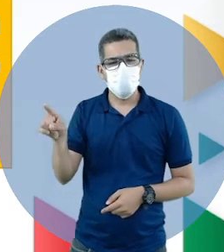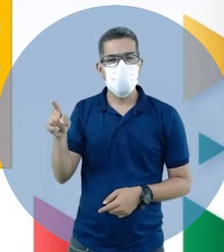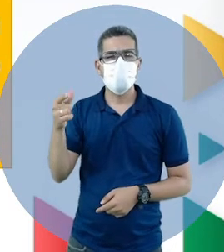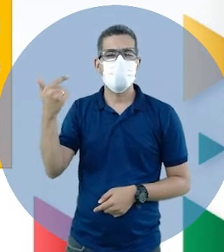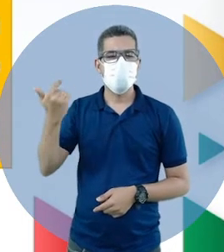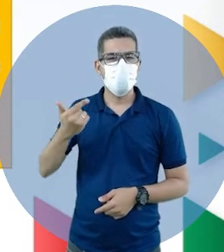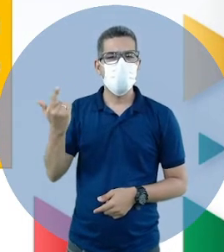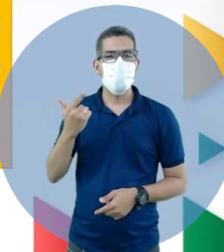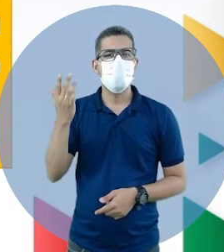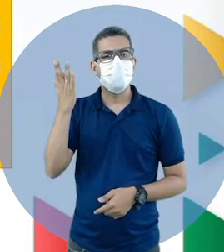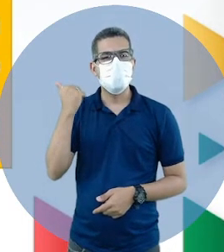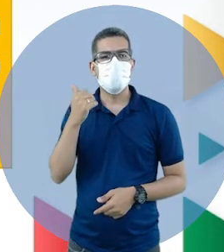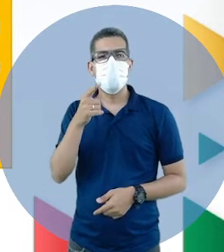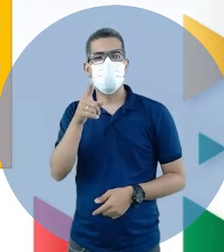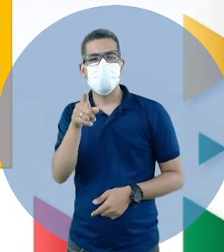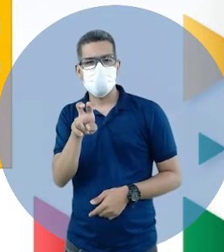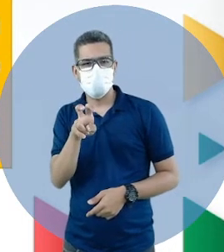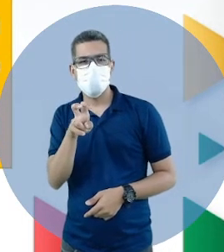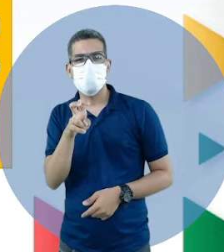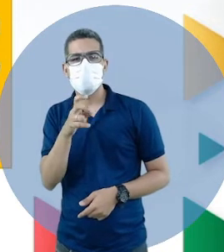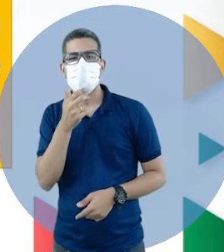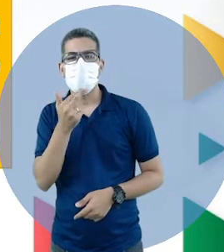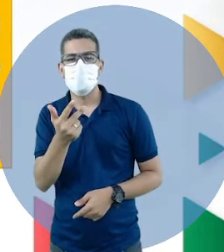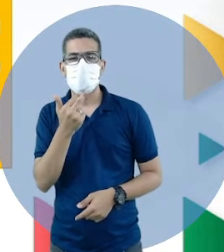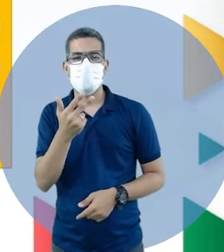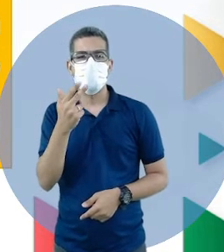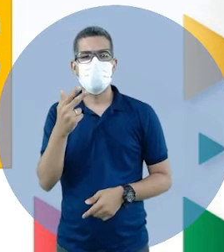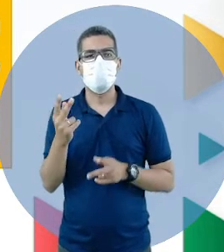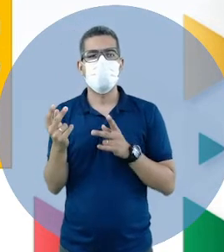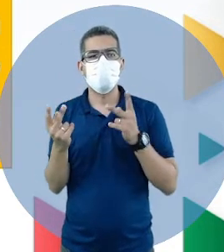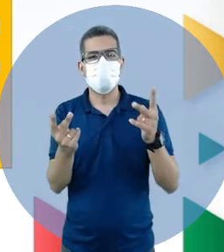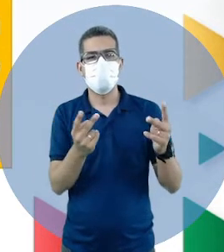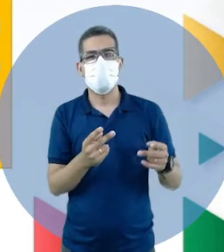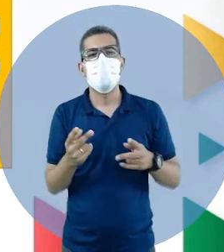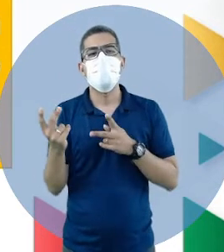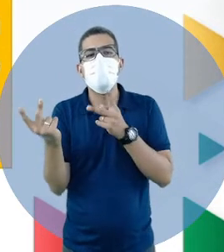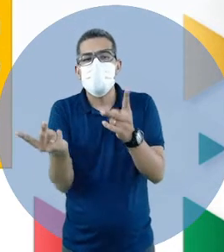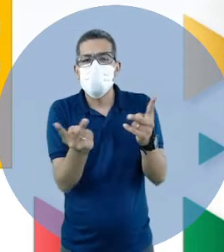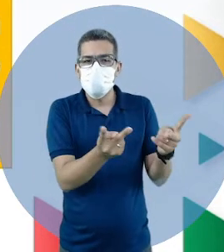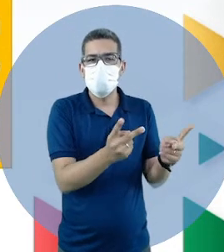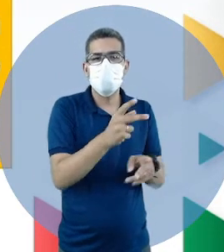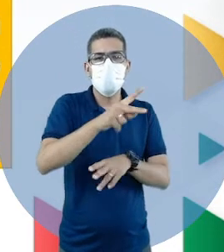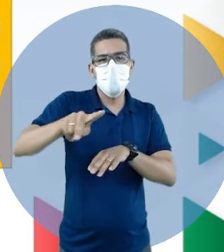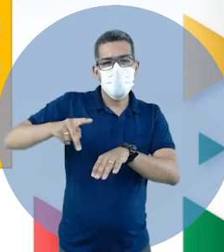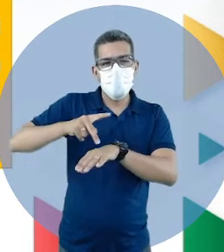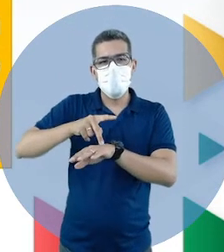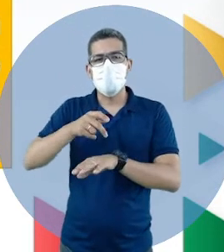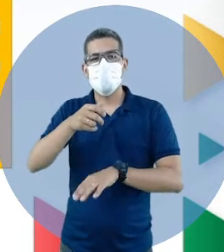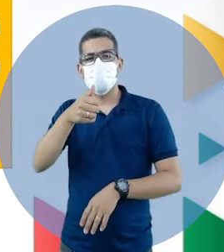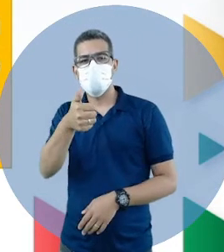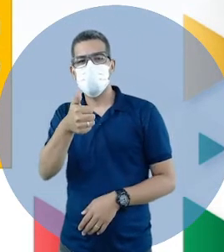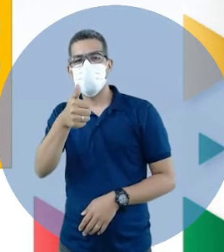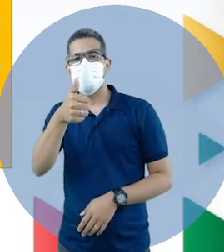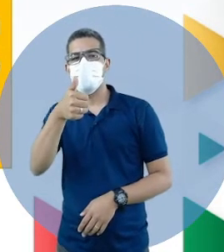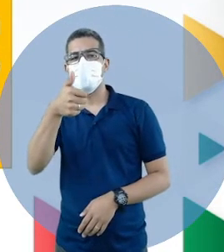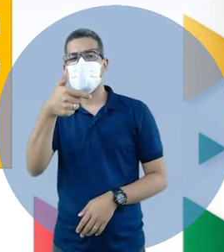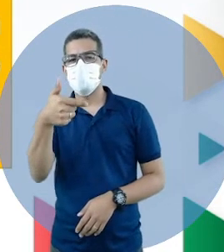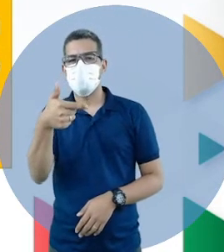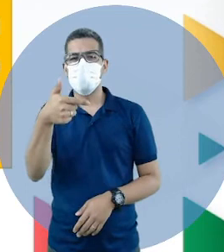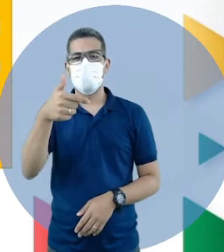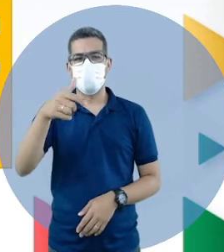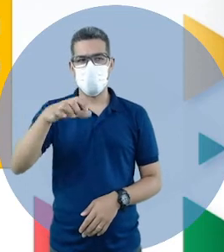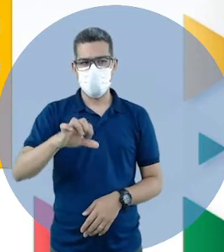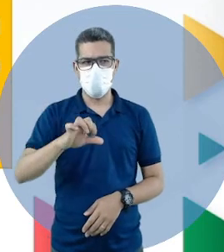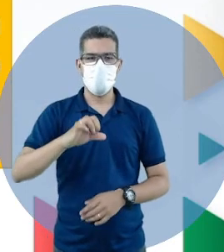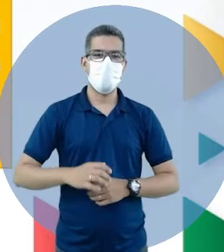Visitou 129 países durante o seu pontificado. Gostaria que vocês observassem agora, para